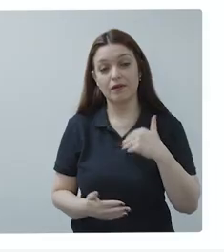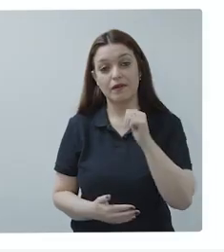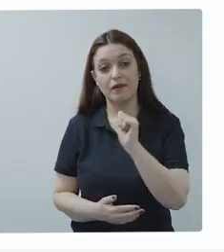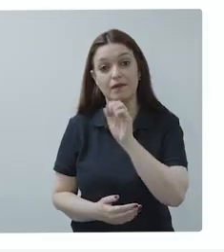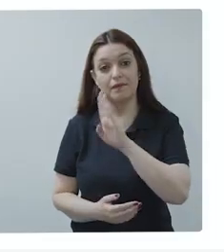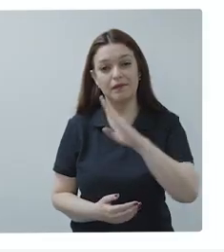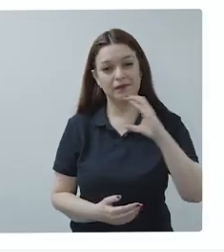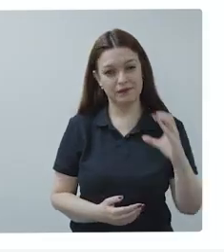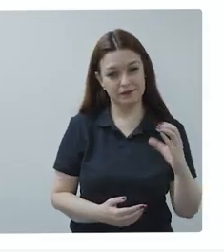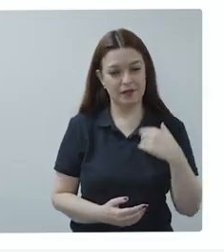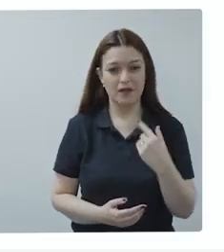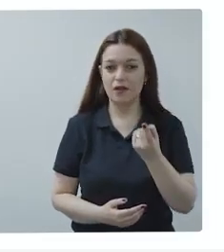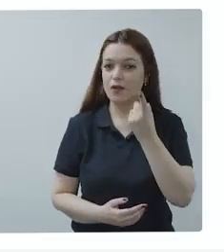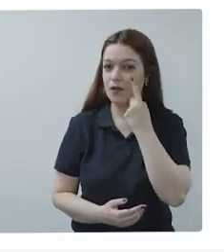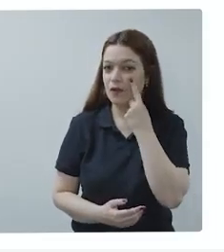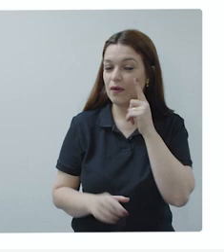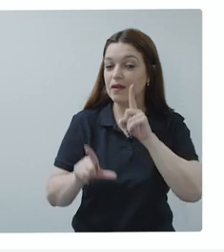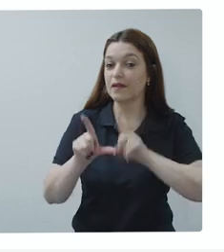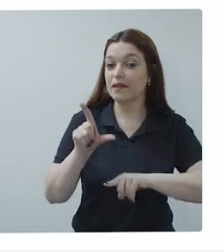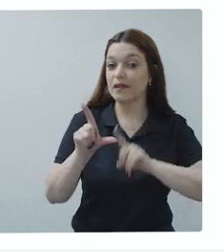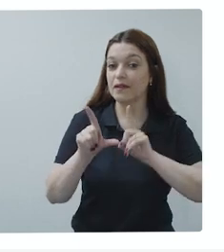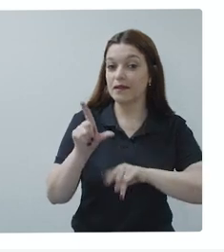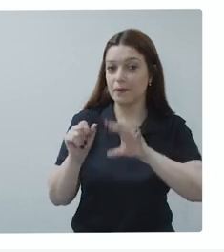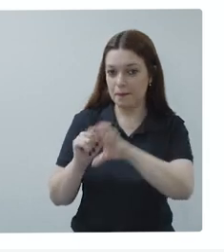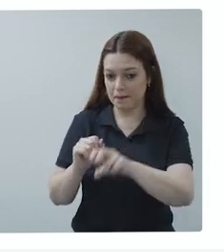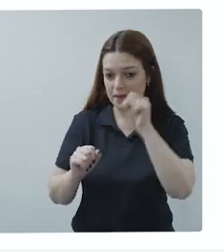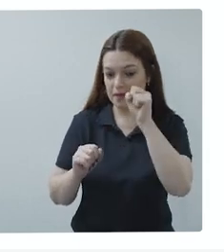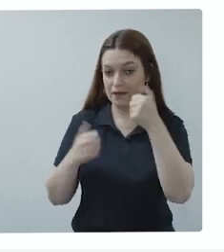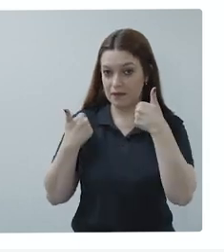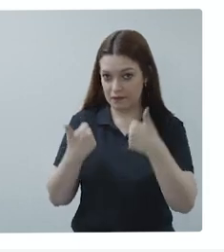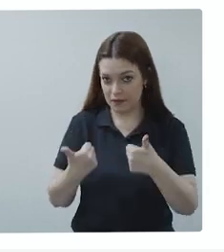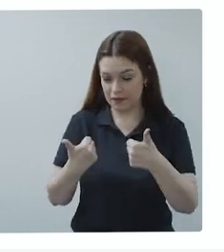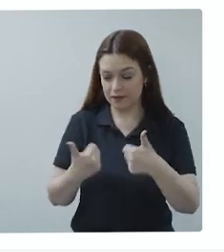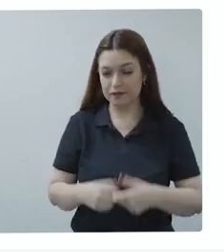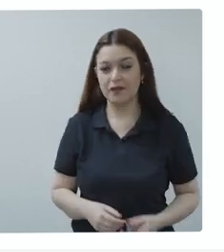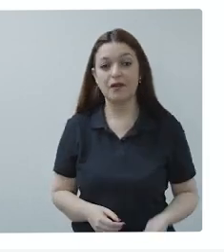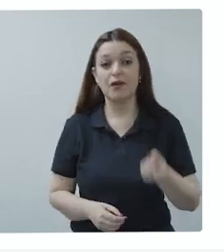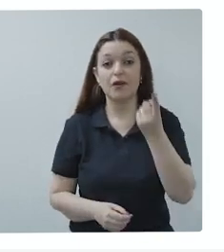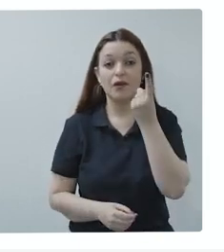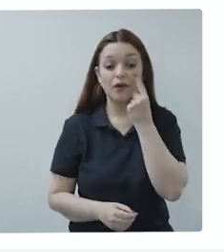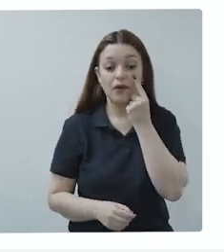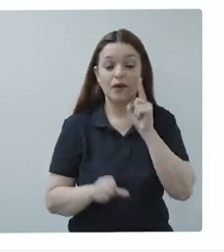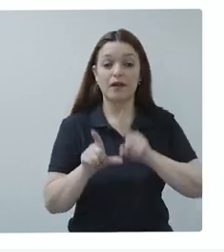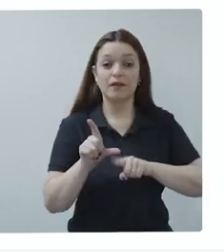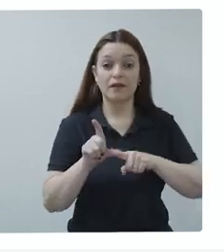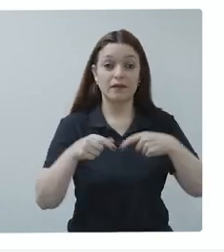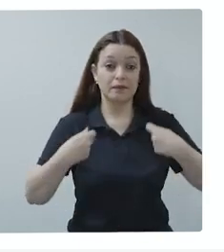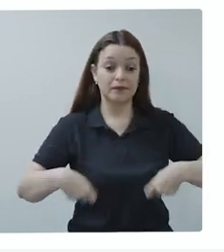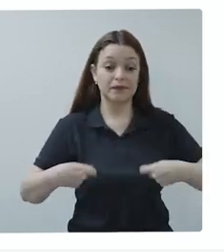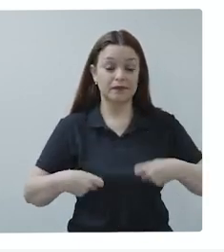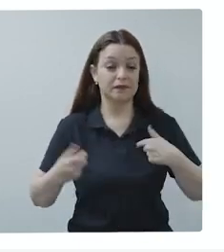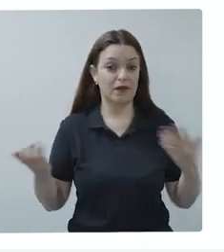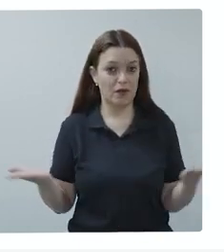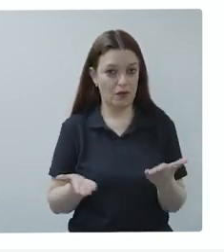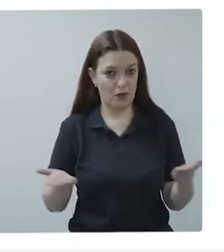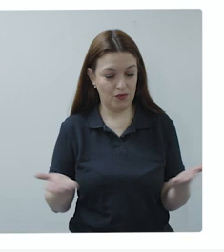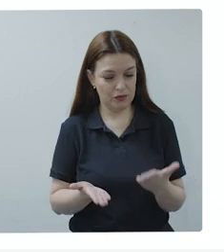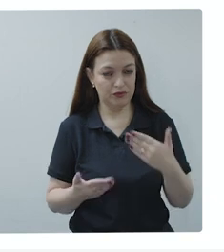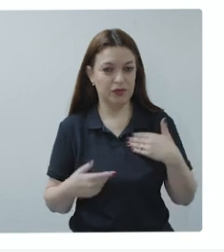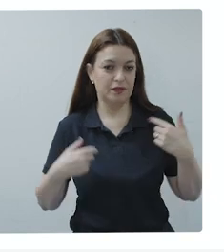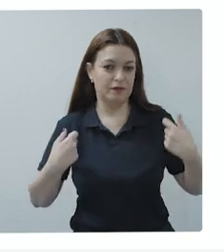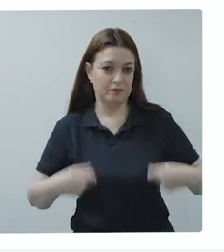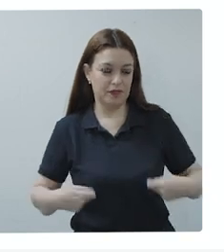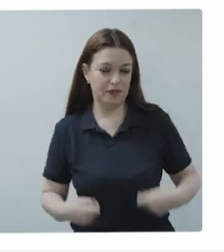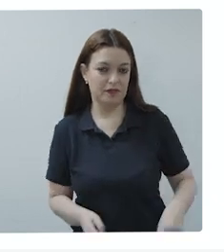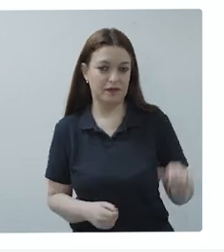móvel. Peguem lá as letras do alfabeto móvel. Vamos ver quais são as letras que vamos precisar hoje? Nós vamos